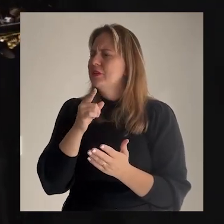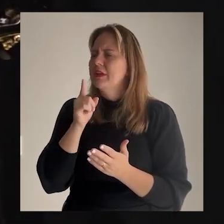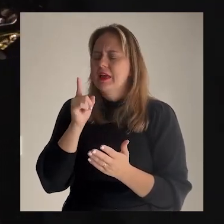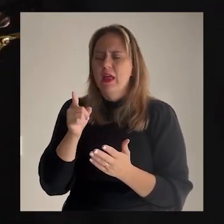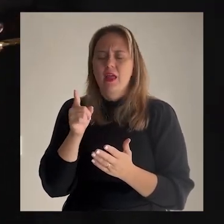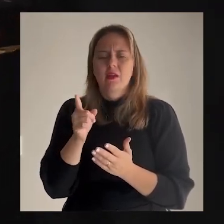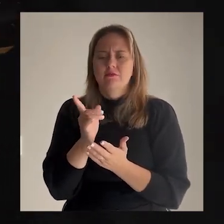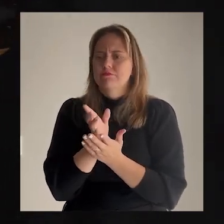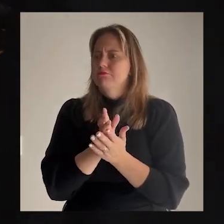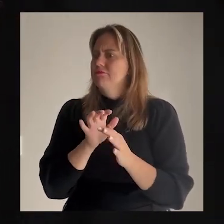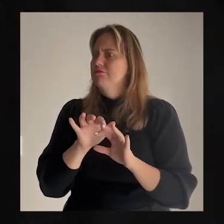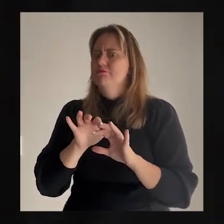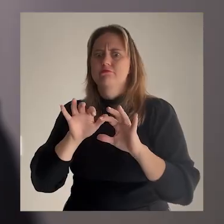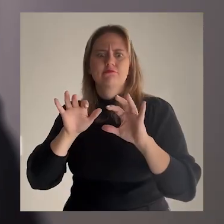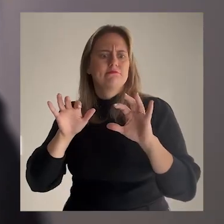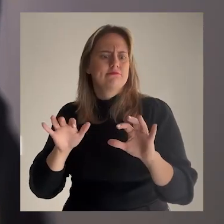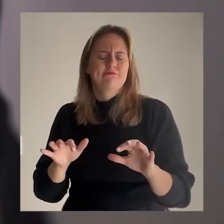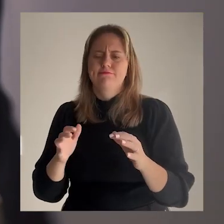assim, o divisor